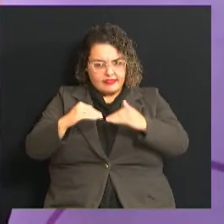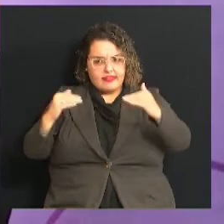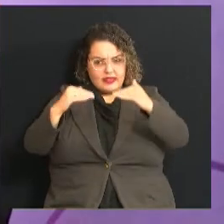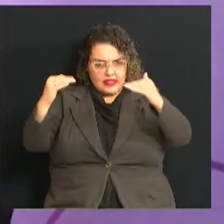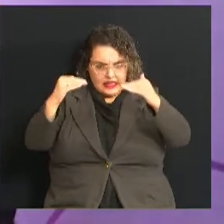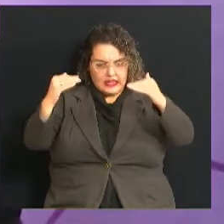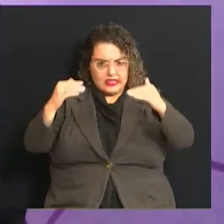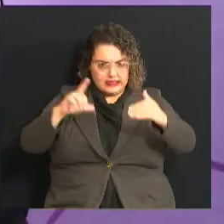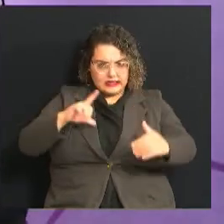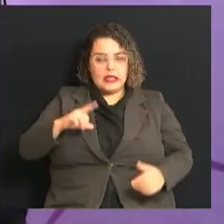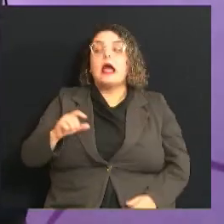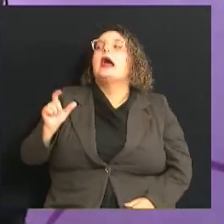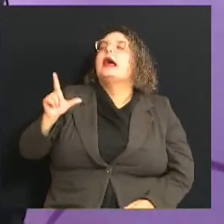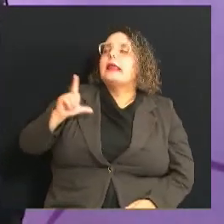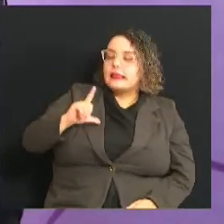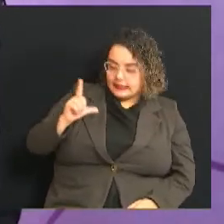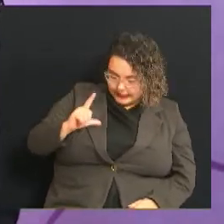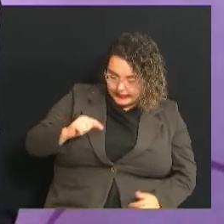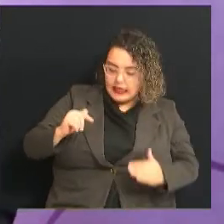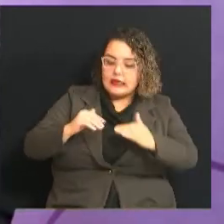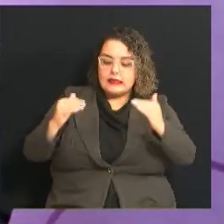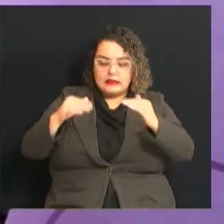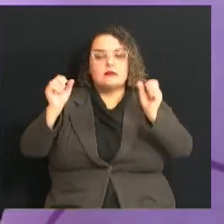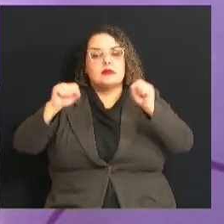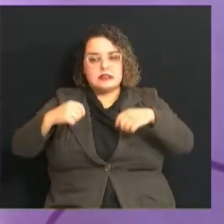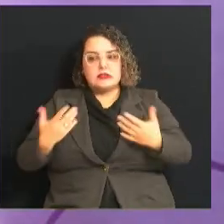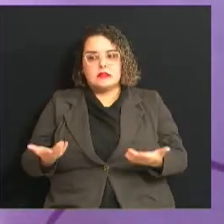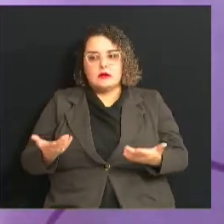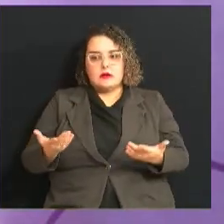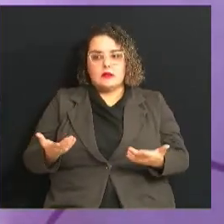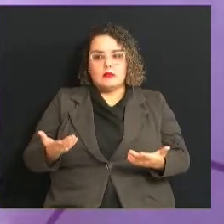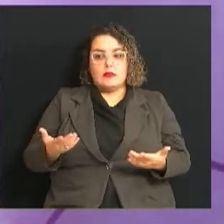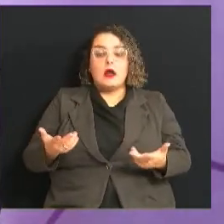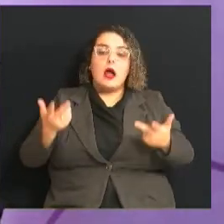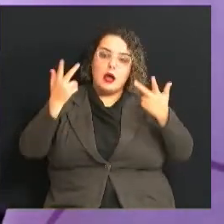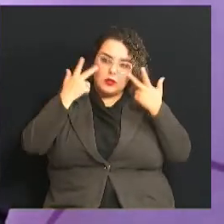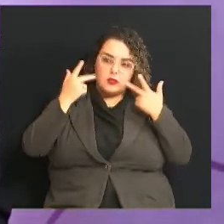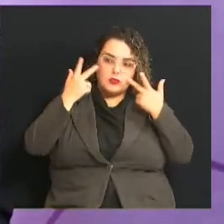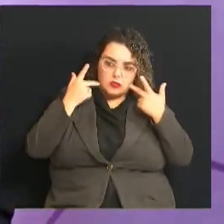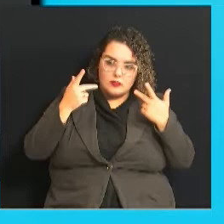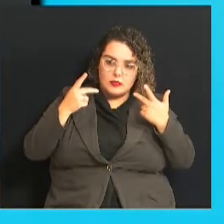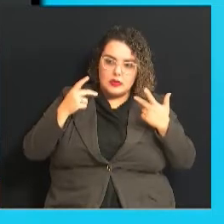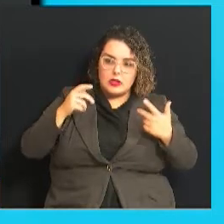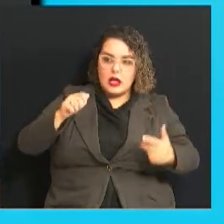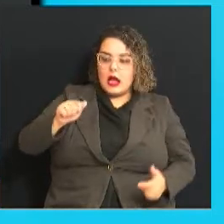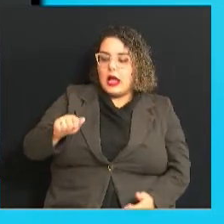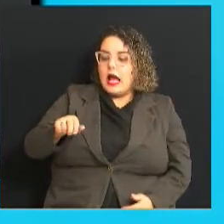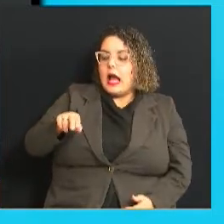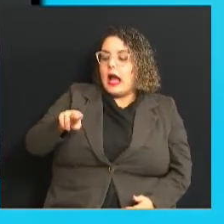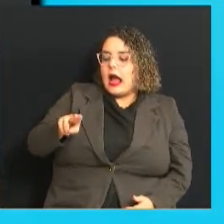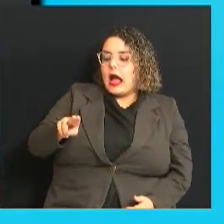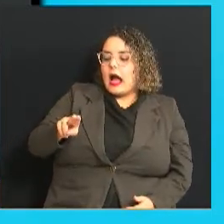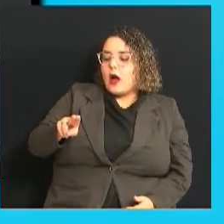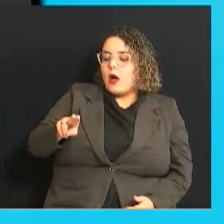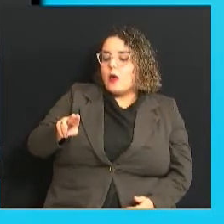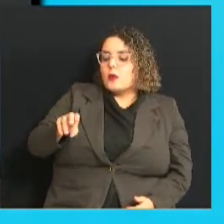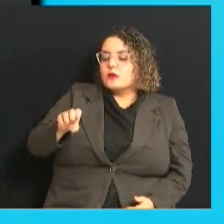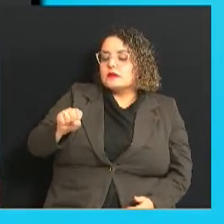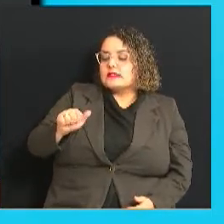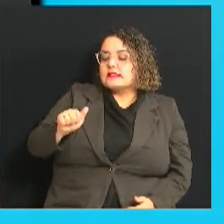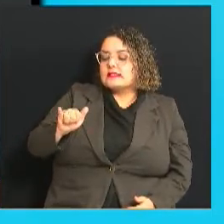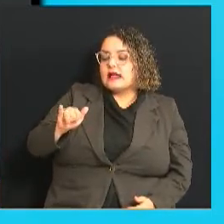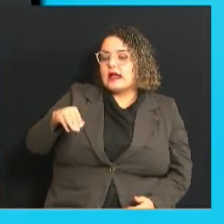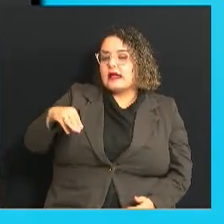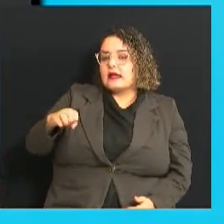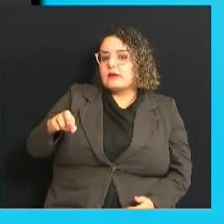Níveis? Tem. Tem níveis, sim. É, a mais comum, né, a doença de Alzheimer, e a gente usa a